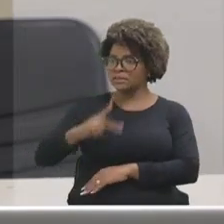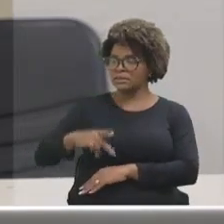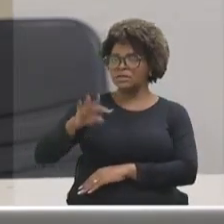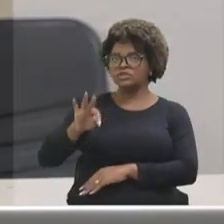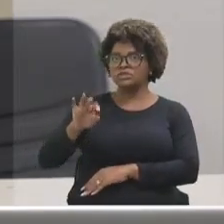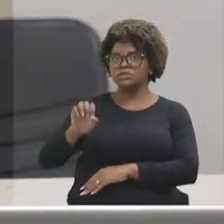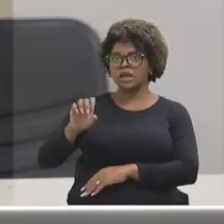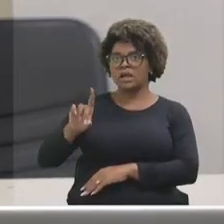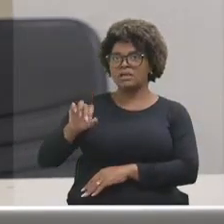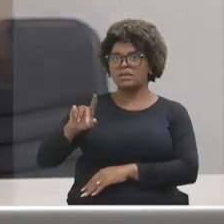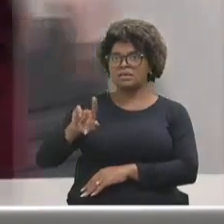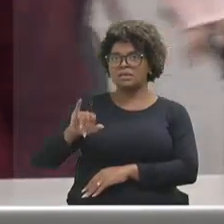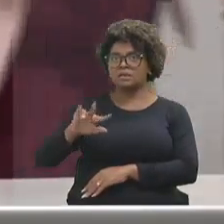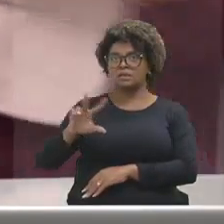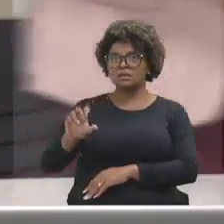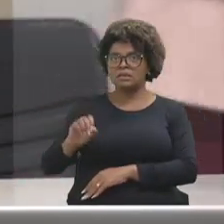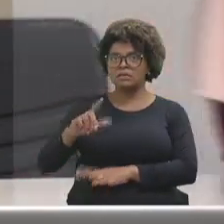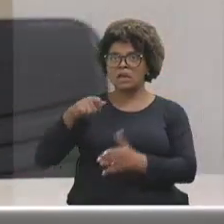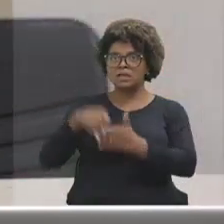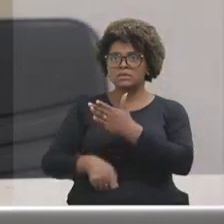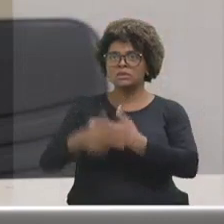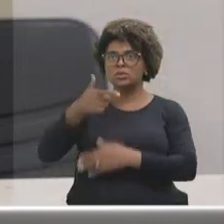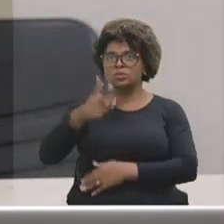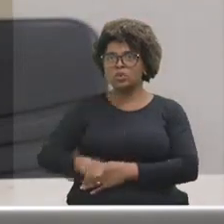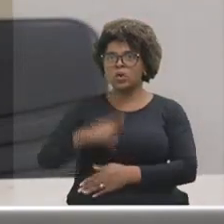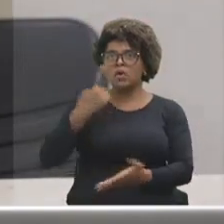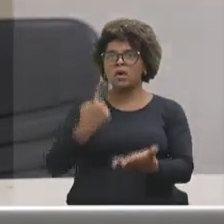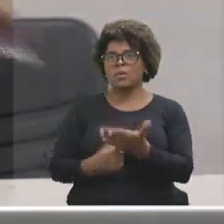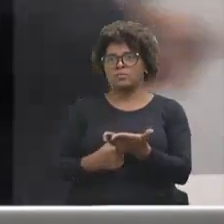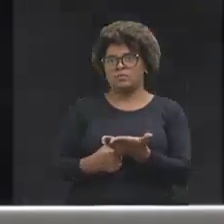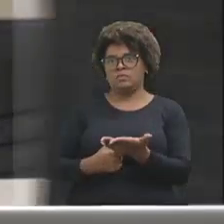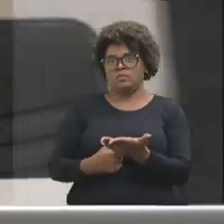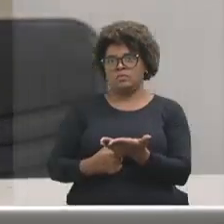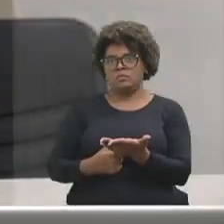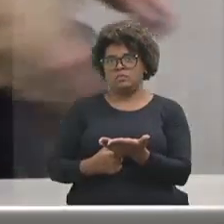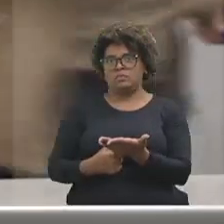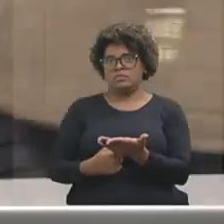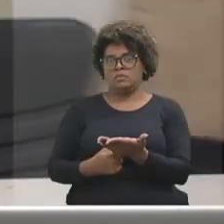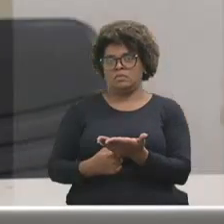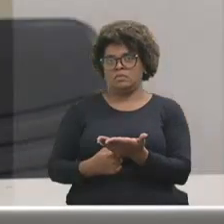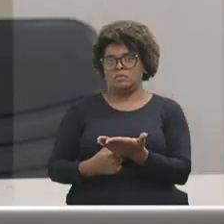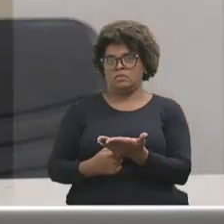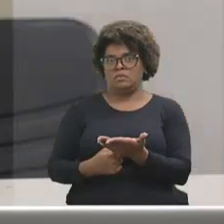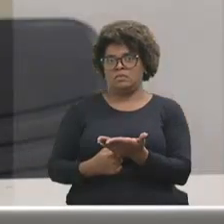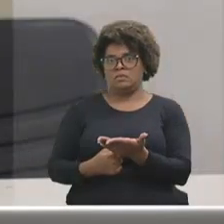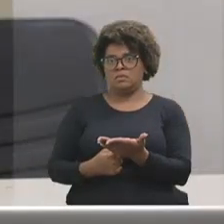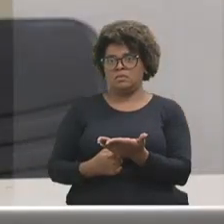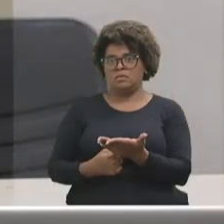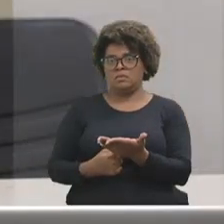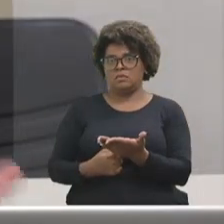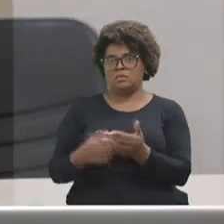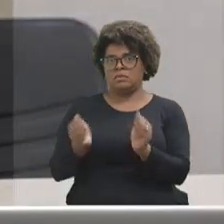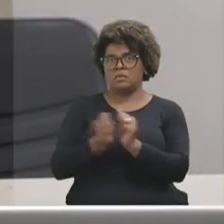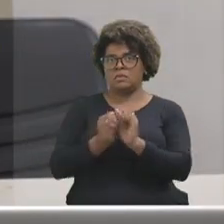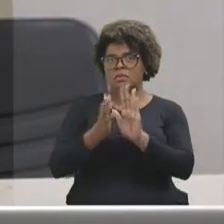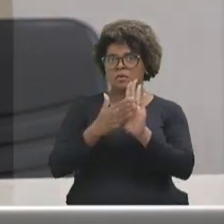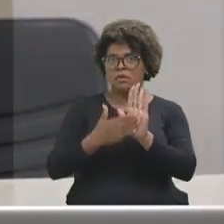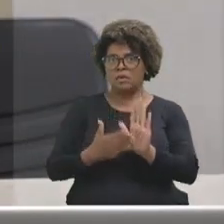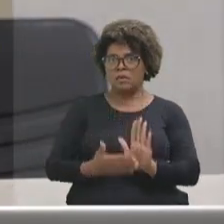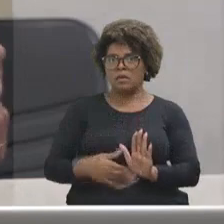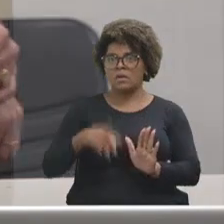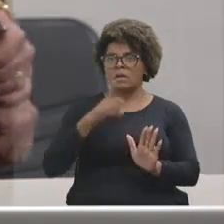assinatura de novo do acordo então a gente tá para com dentro do acordo na assinatura novo da cor do